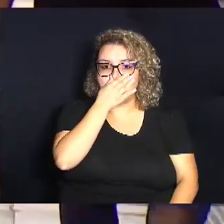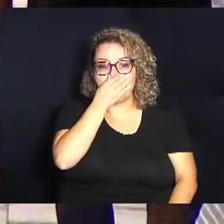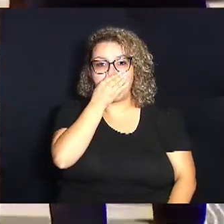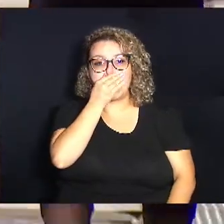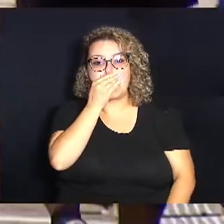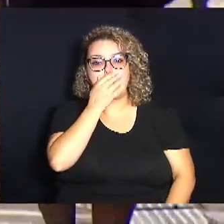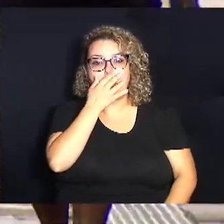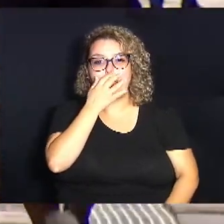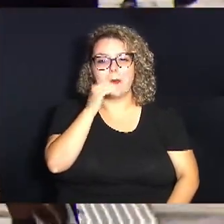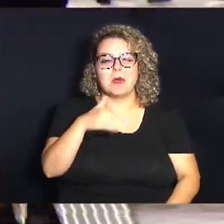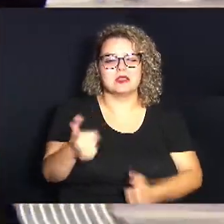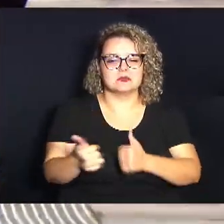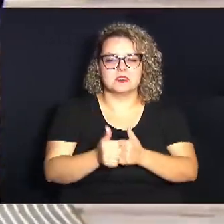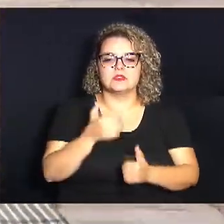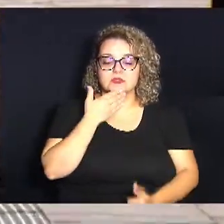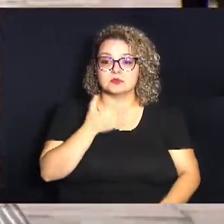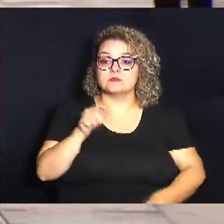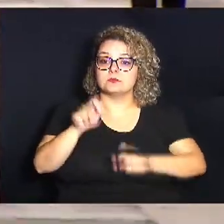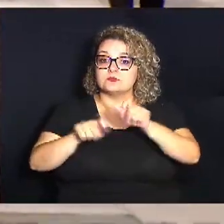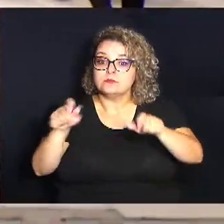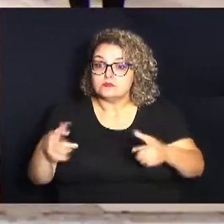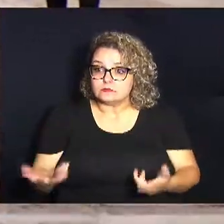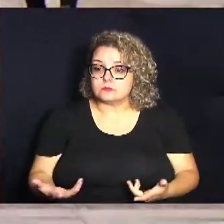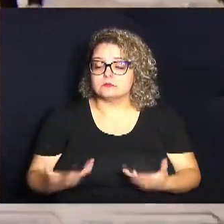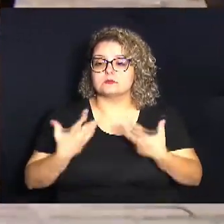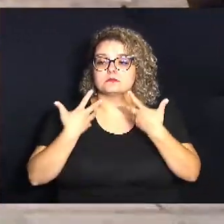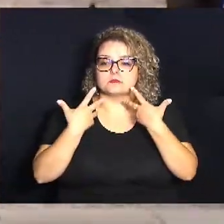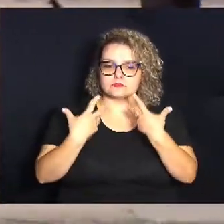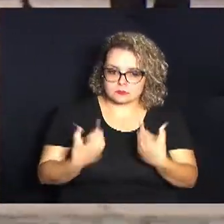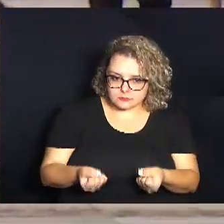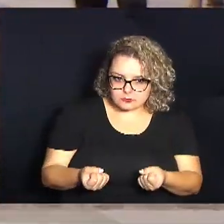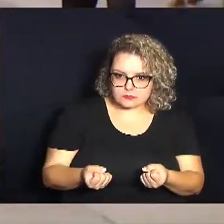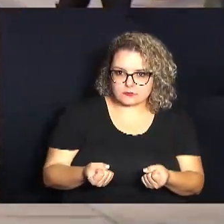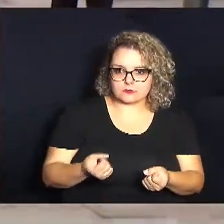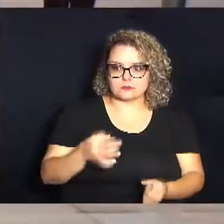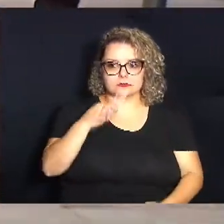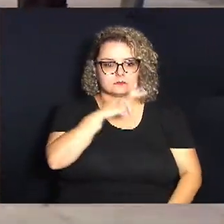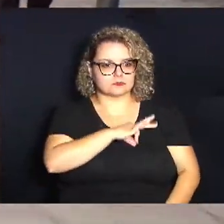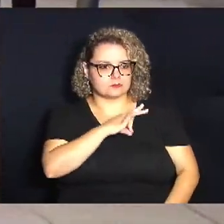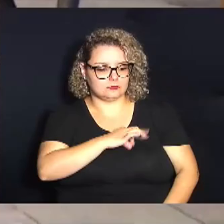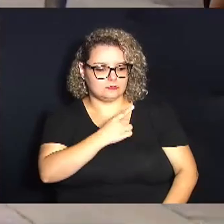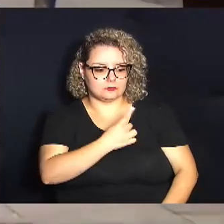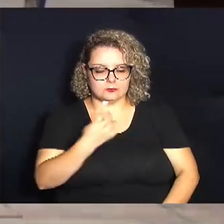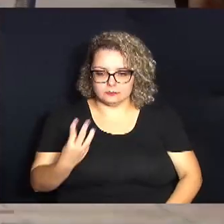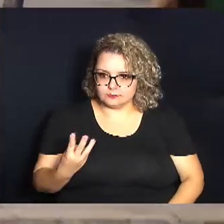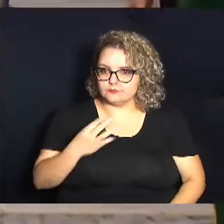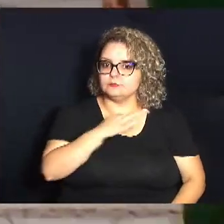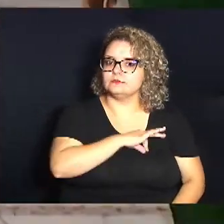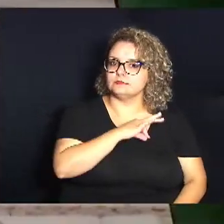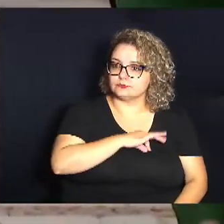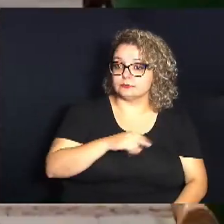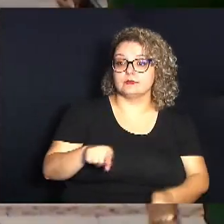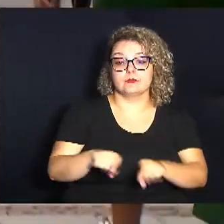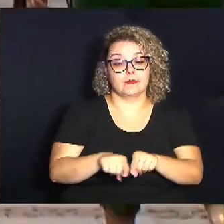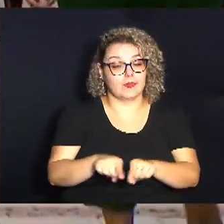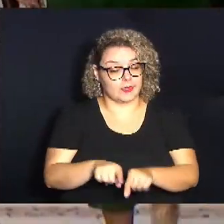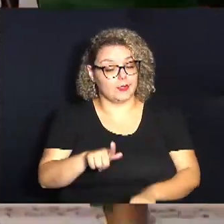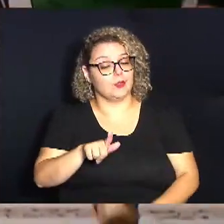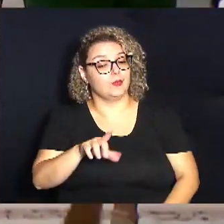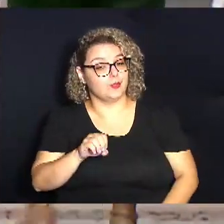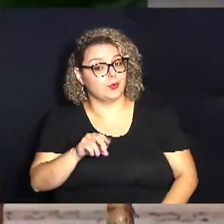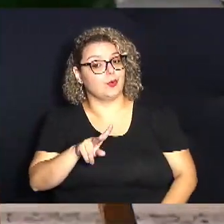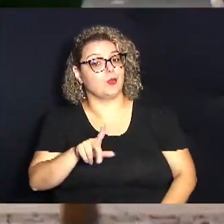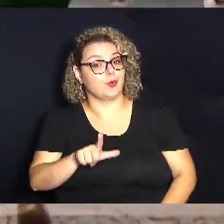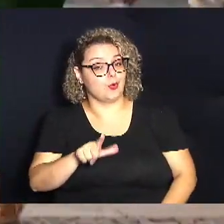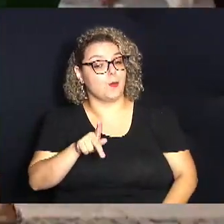aproximando o período de Natal, que as pessoas vão recebendo pagamento, 13º, também os golpistas se